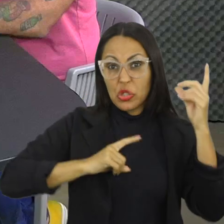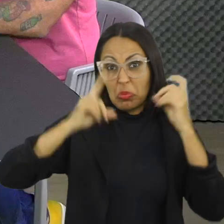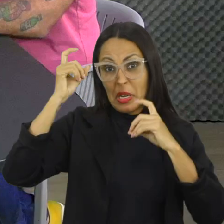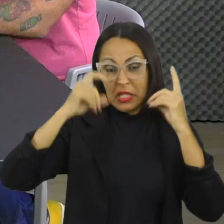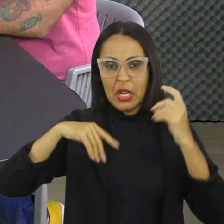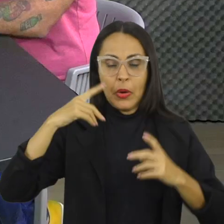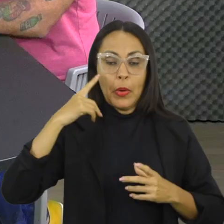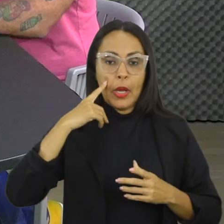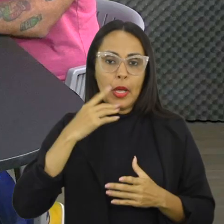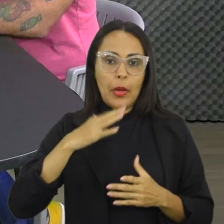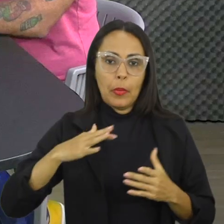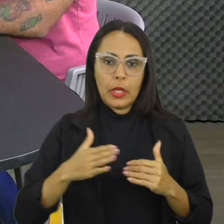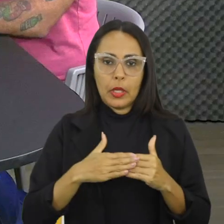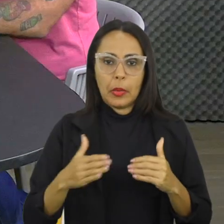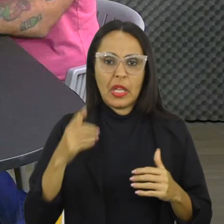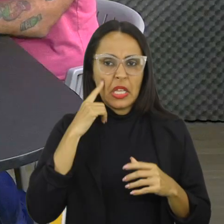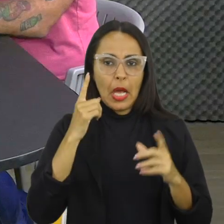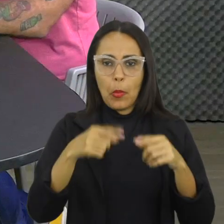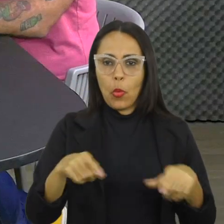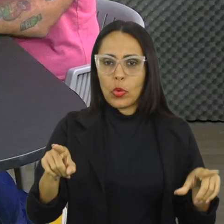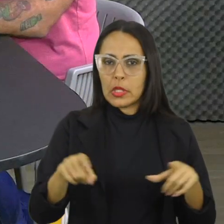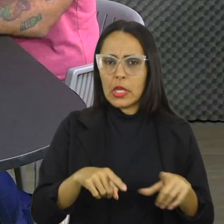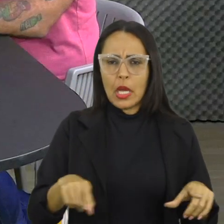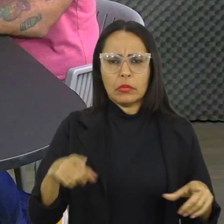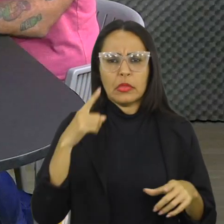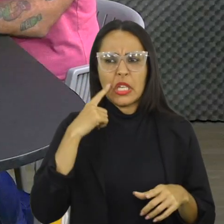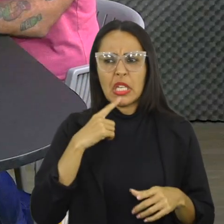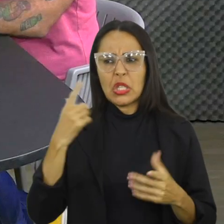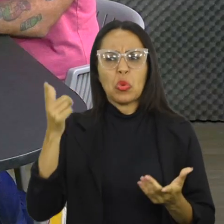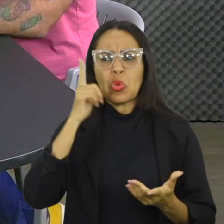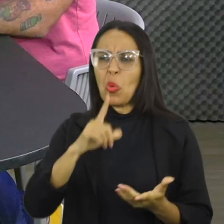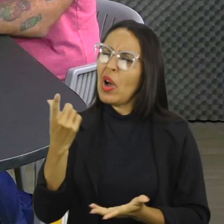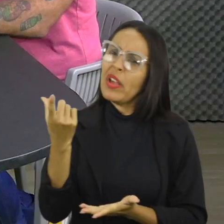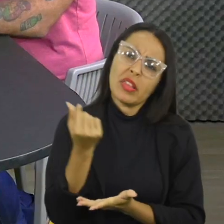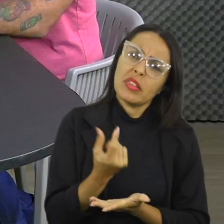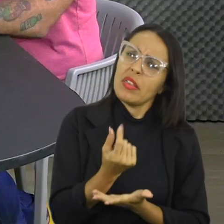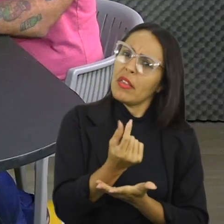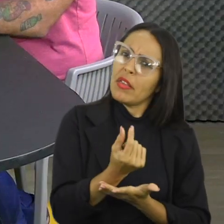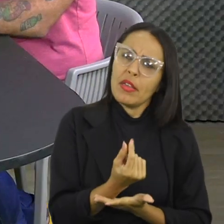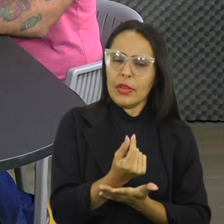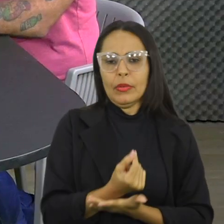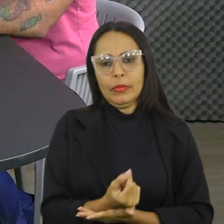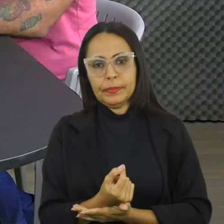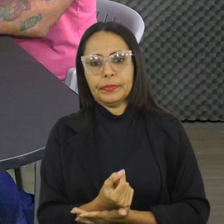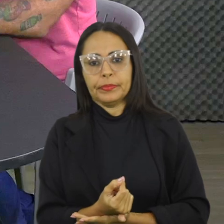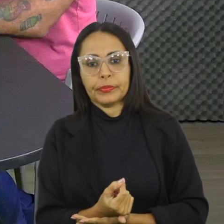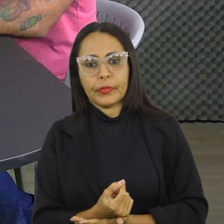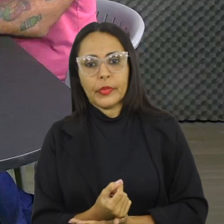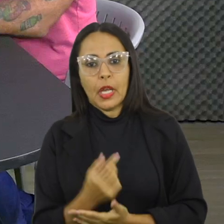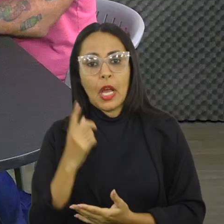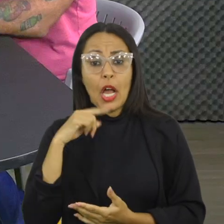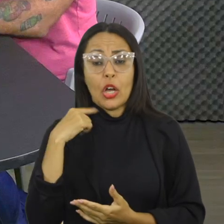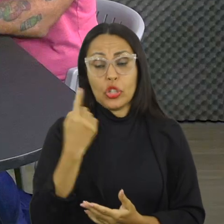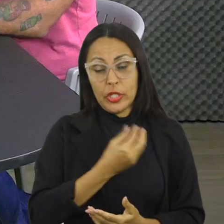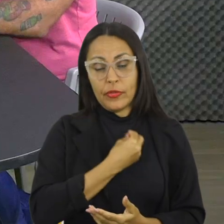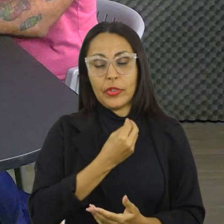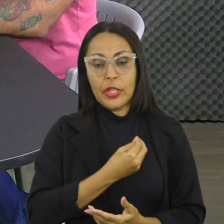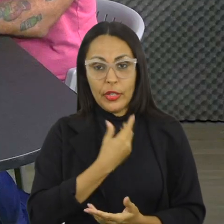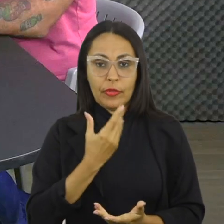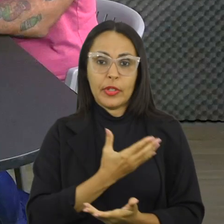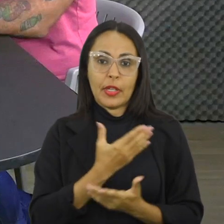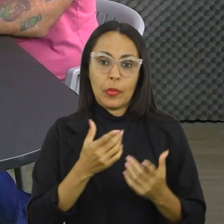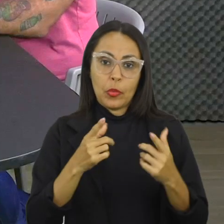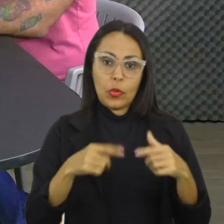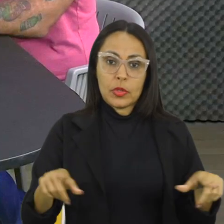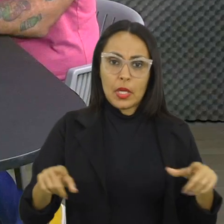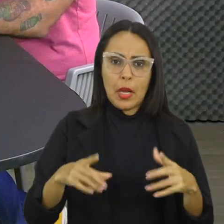Principalmente na época deles, que música não ia dar dinheiro de jeito nenhum, Sim, né? sim. Com certeza era por causa disso, é um tabu, porque a gente vive de música, eu vivo de